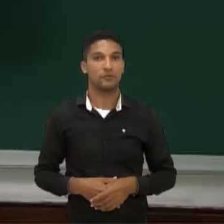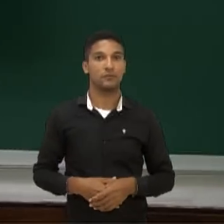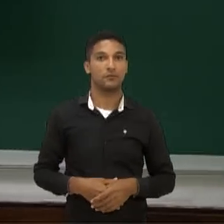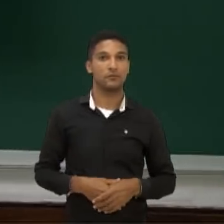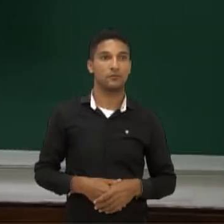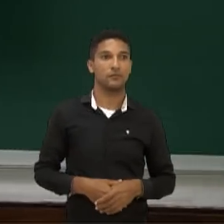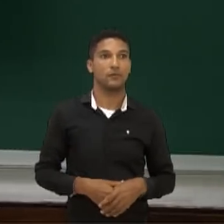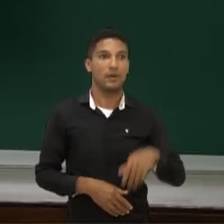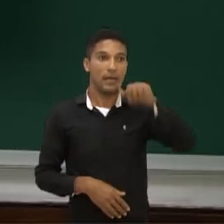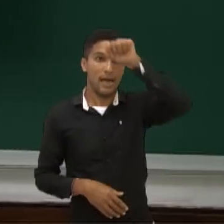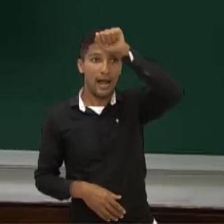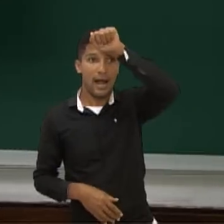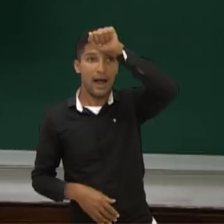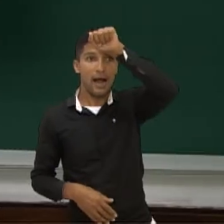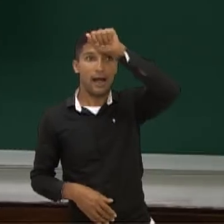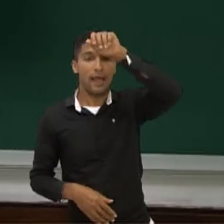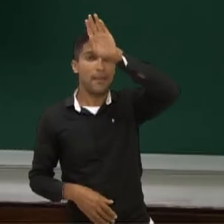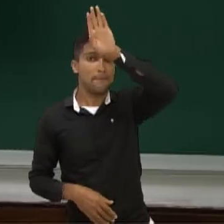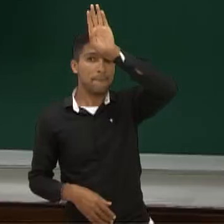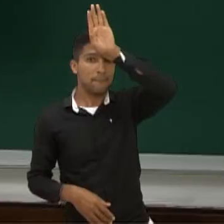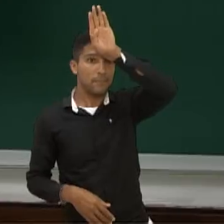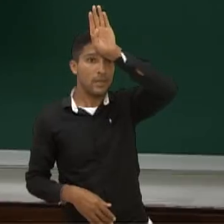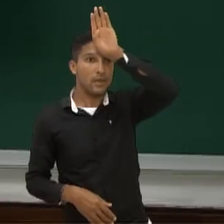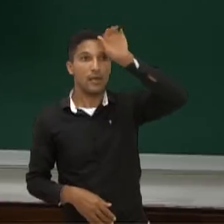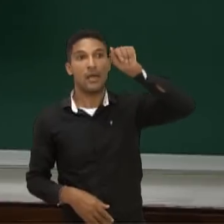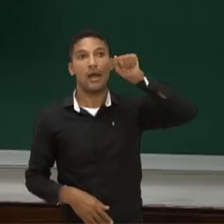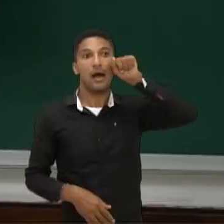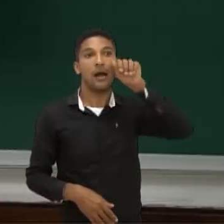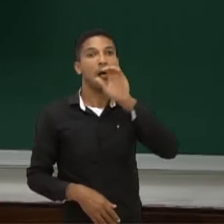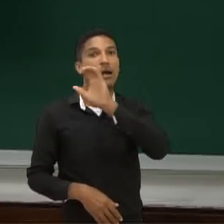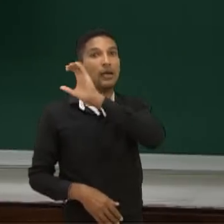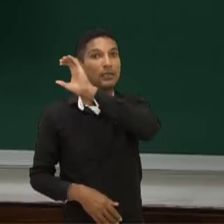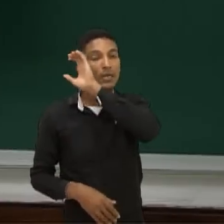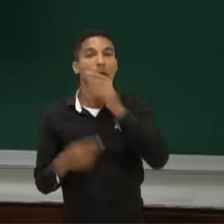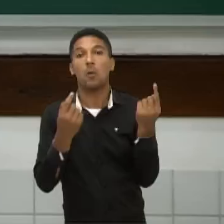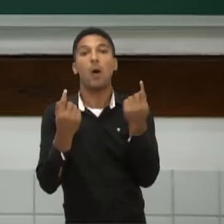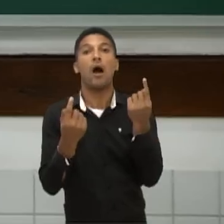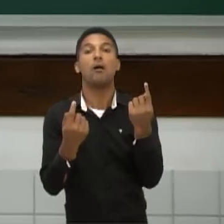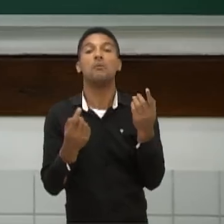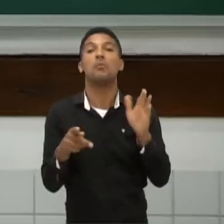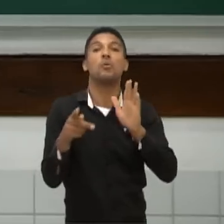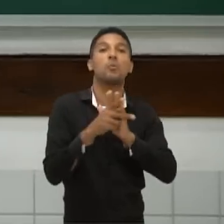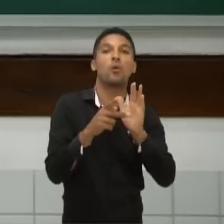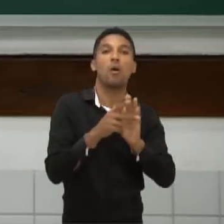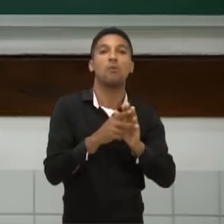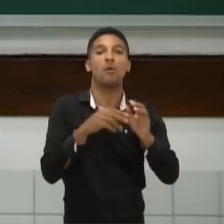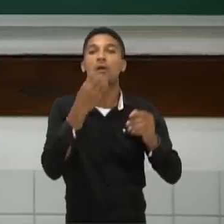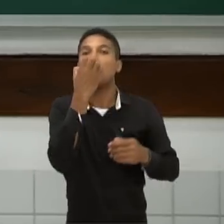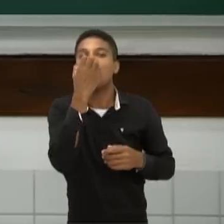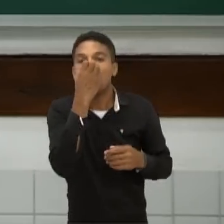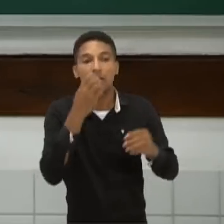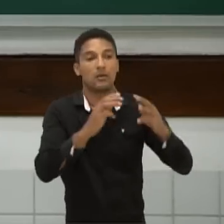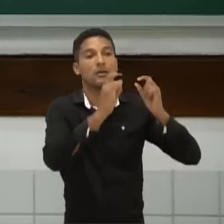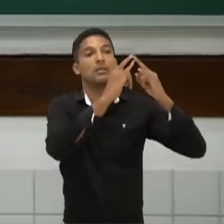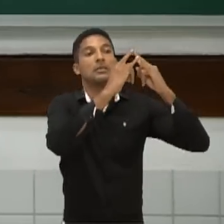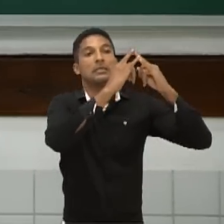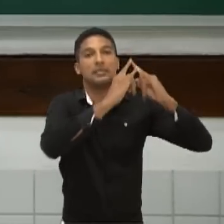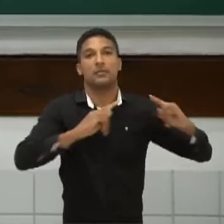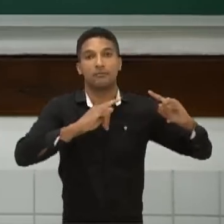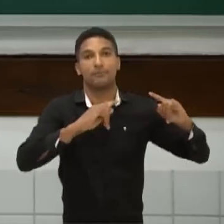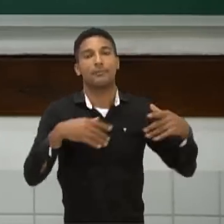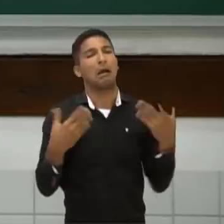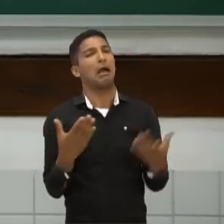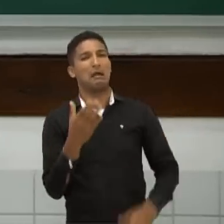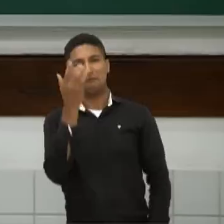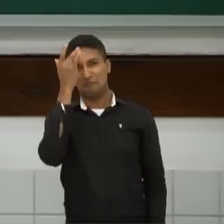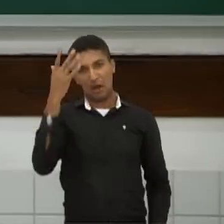colocou de A e de B para você tentar indicar que ladinho que tá. Ah, professora, ficou fácil, mas então vou dar um tempinho para vocês,